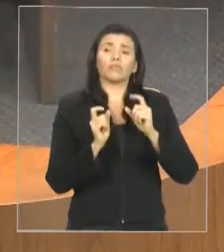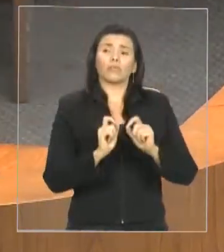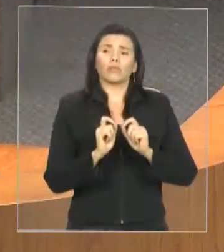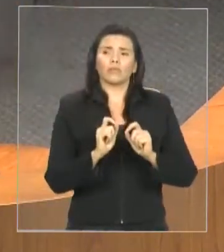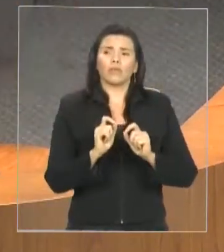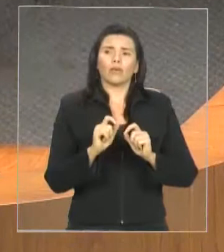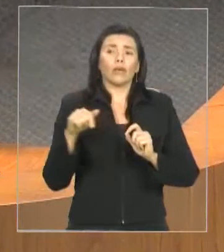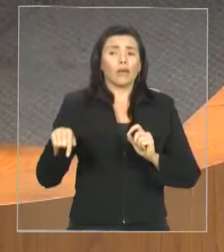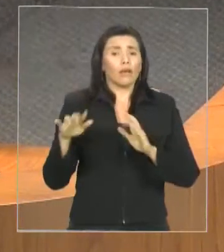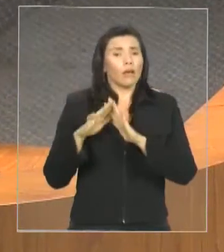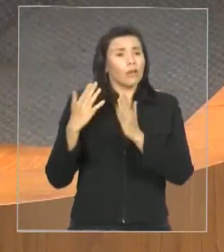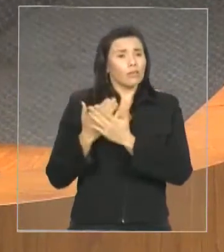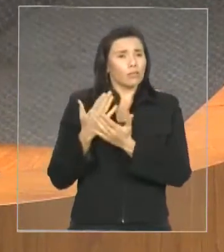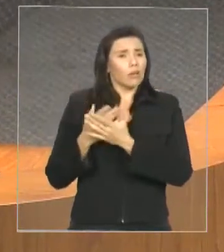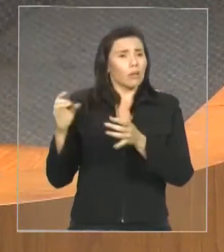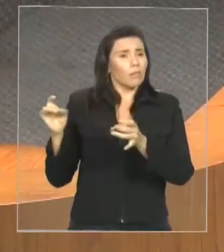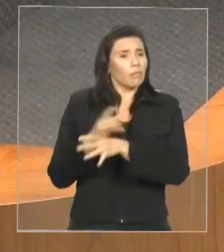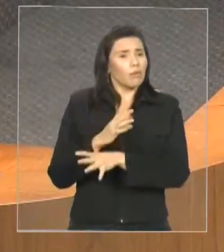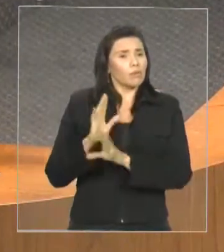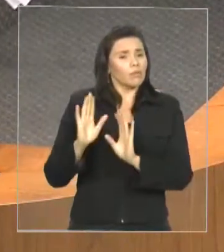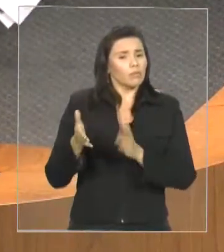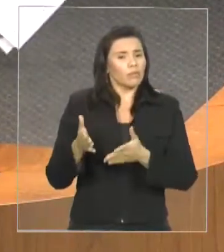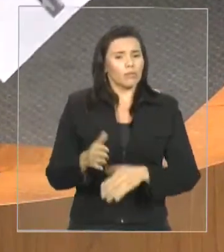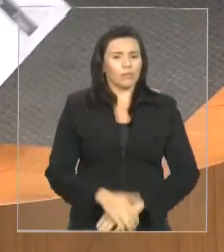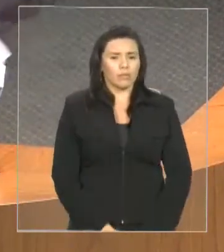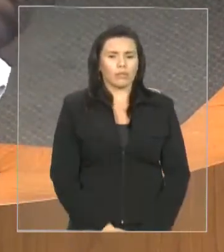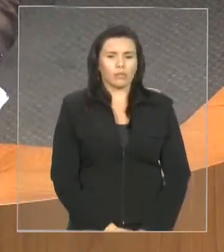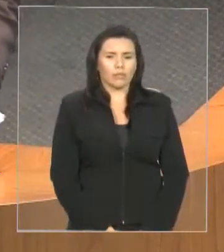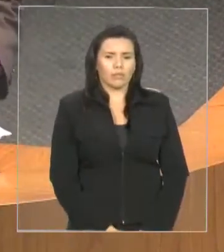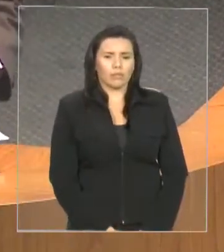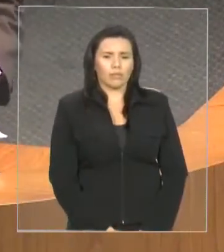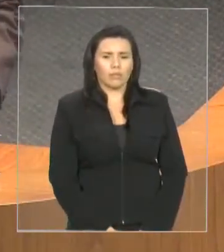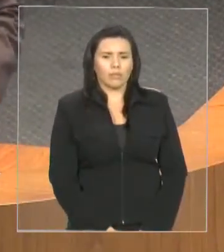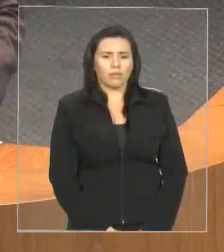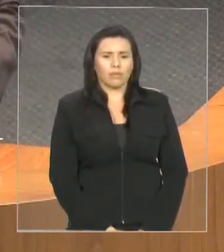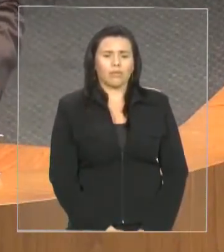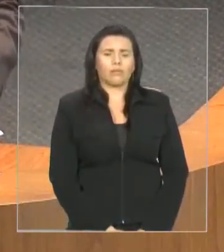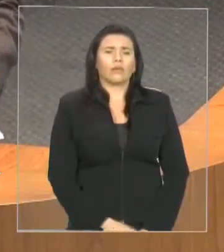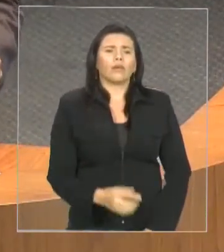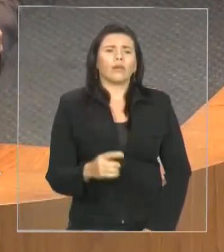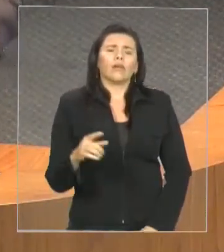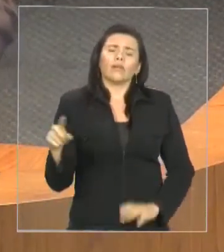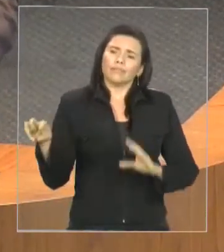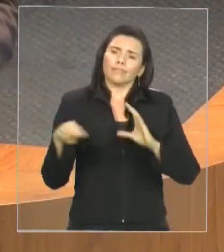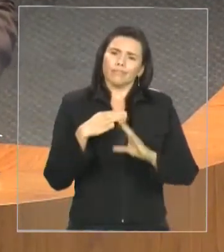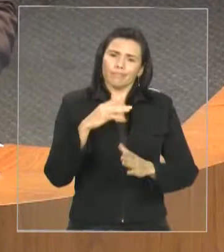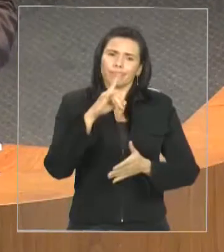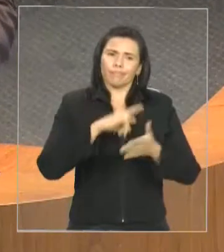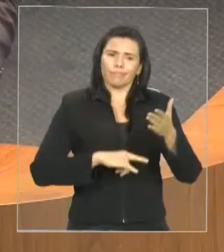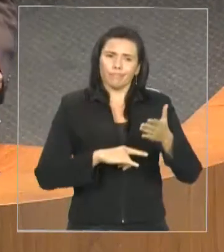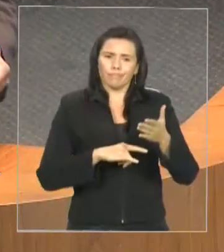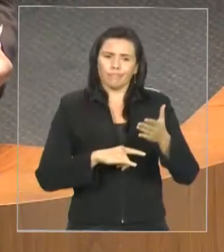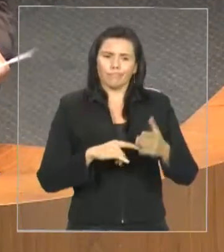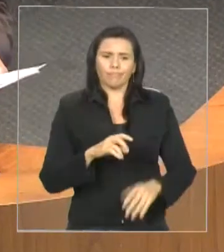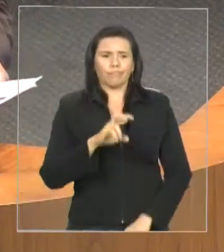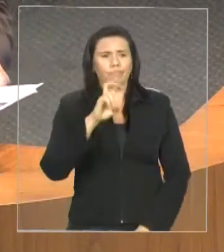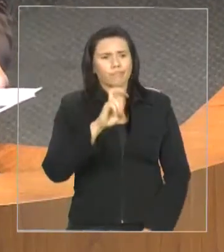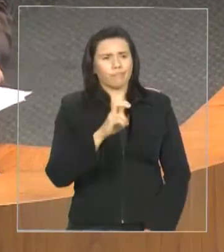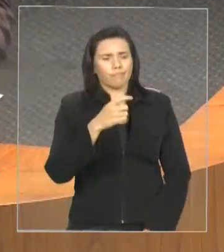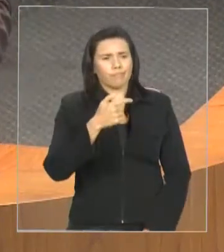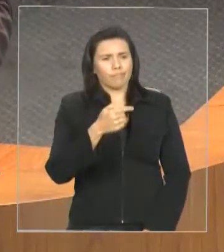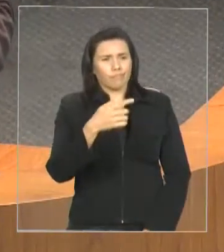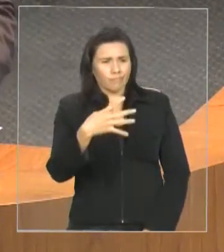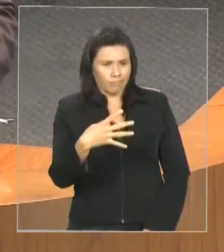com 114 e uma relação com 464. E muitas dessas escolas são coincidentes. Muitas